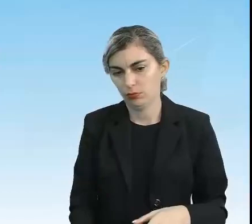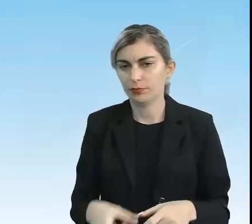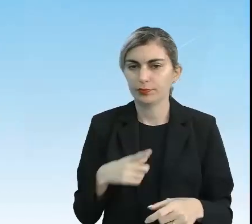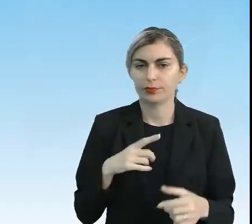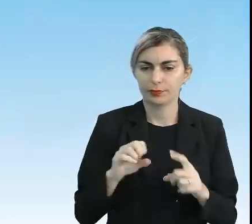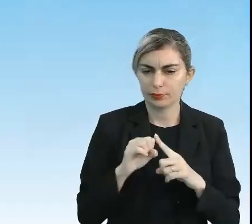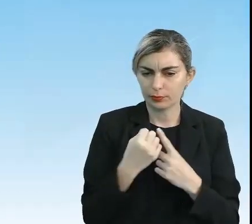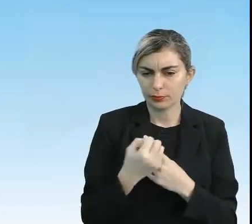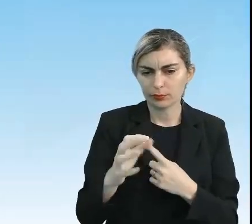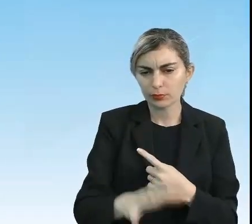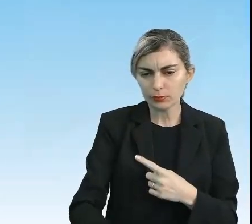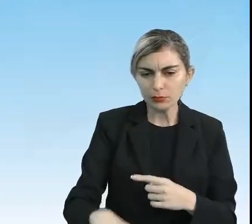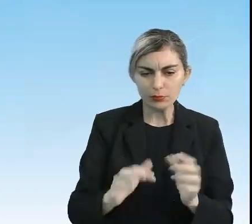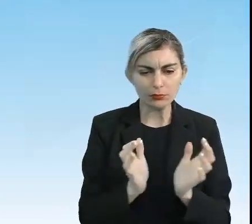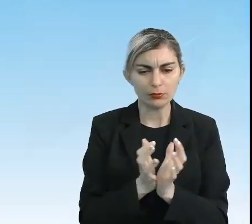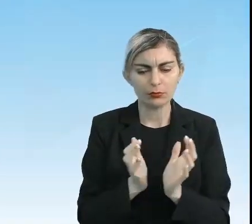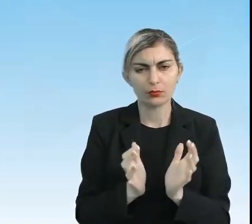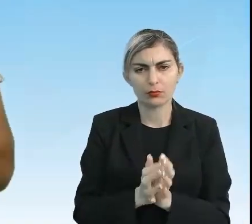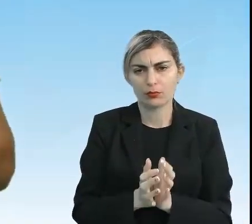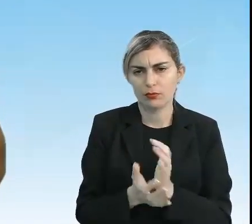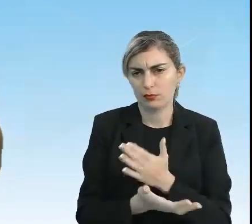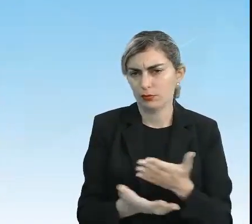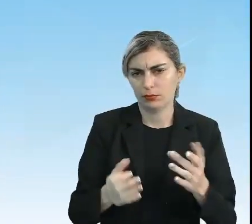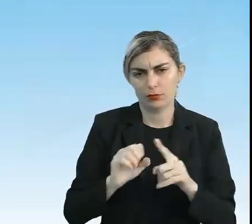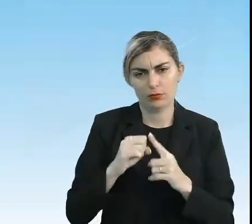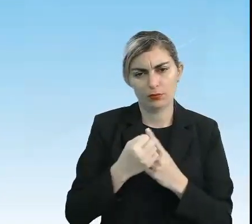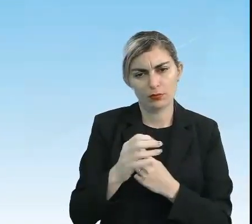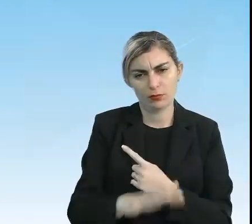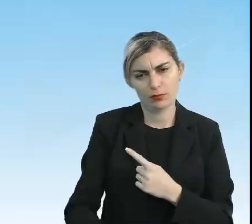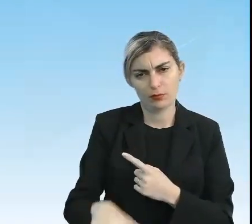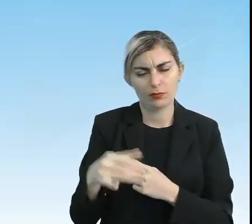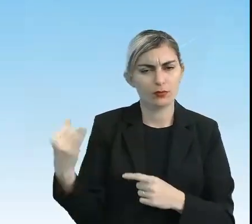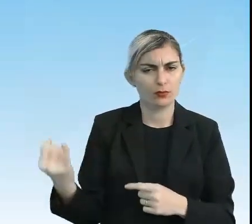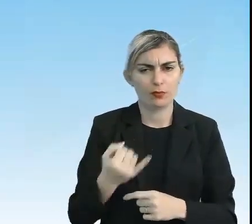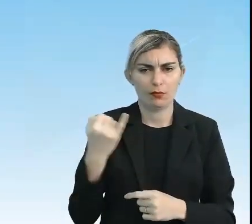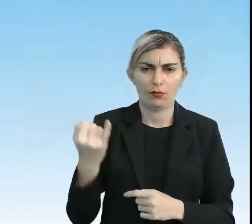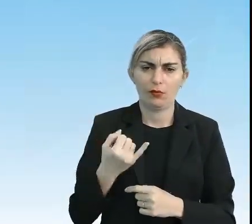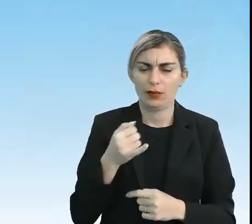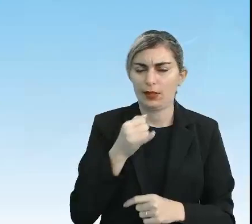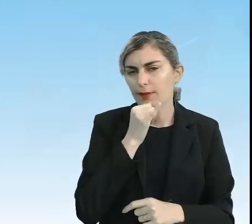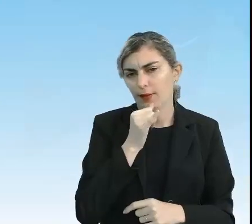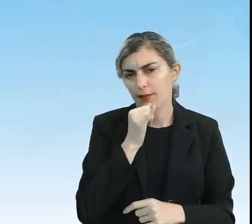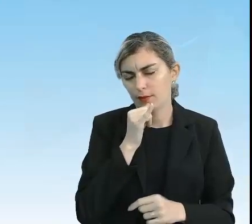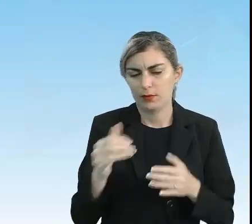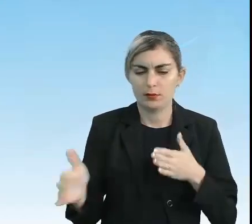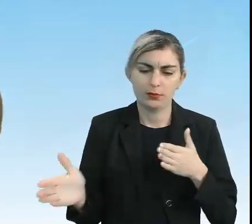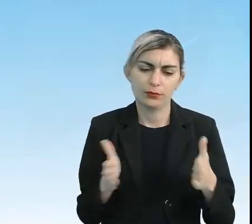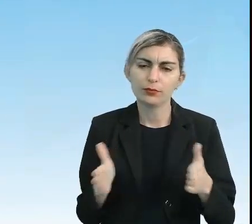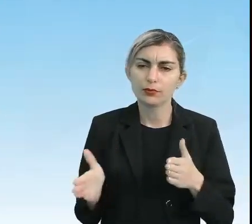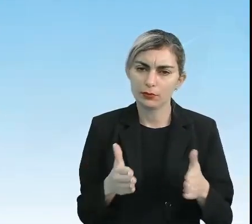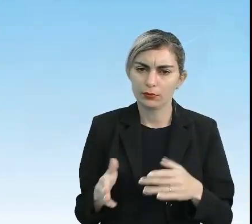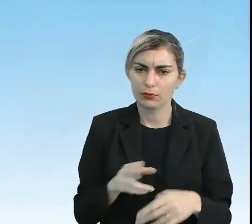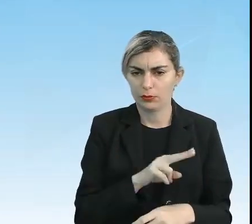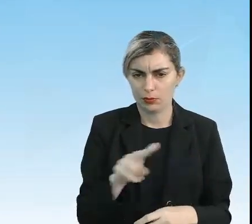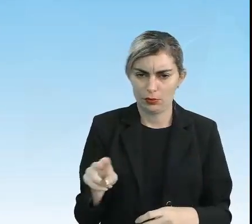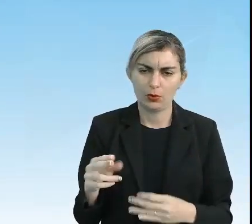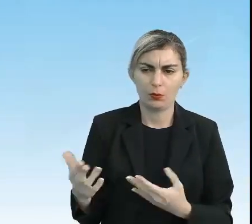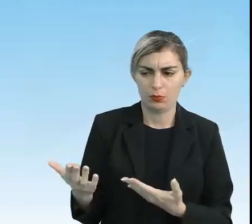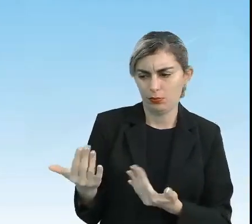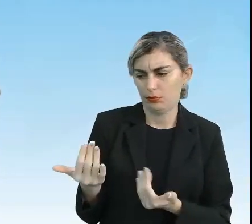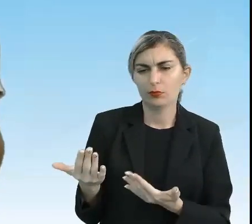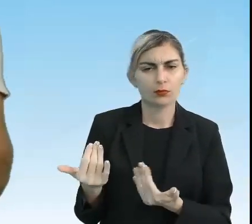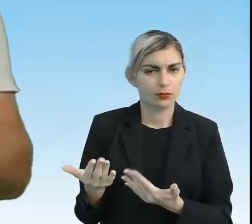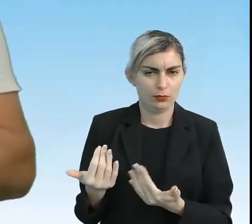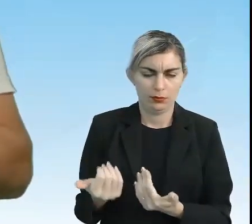a sociedade e o grupo, não é isso? Sim, é o grupo social, ele é muito importante. Então, por exemplo, durante o período que se chama de adolescência,